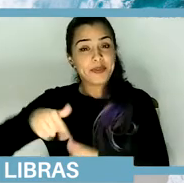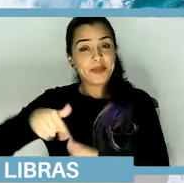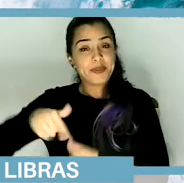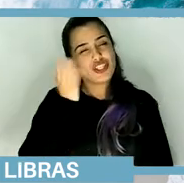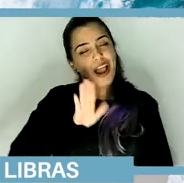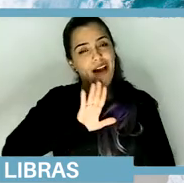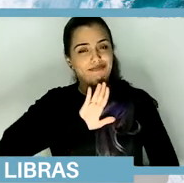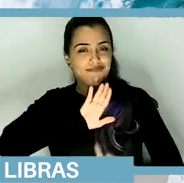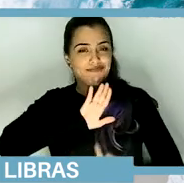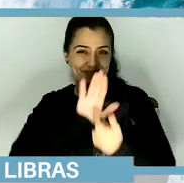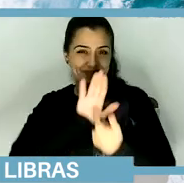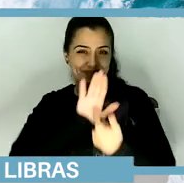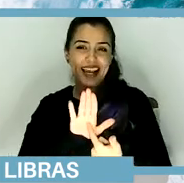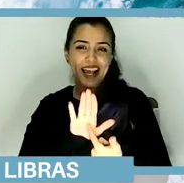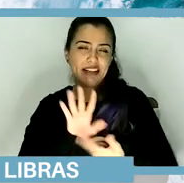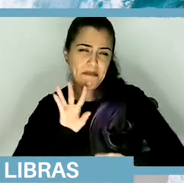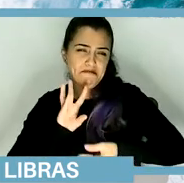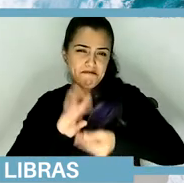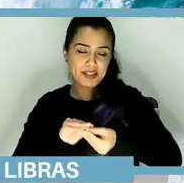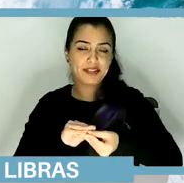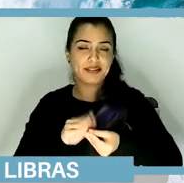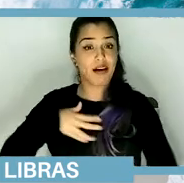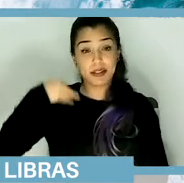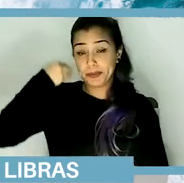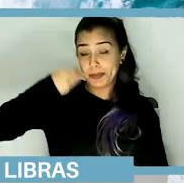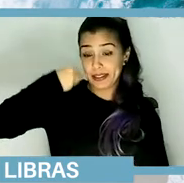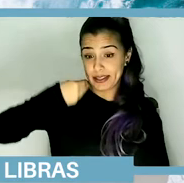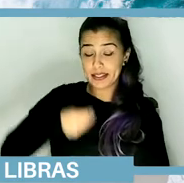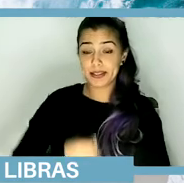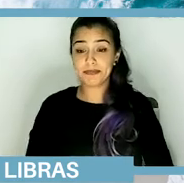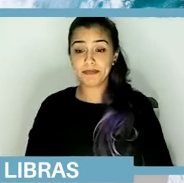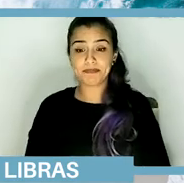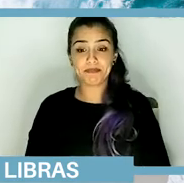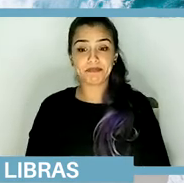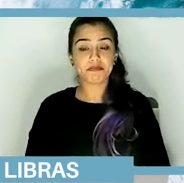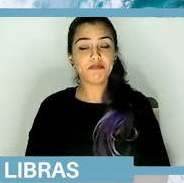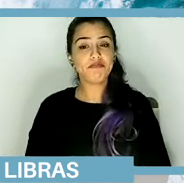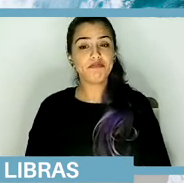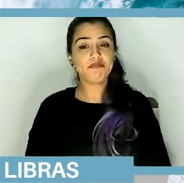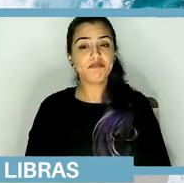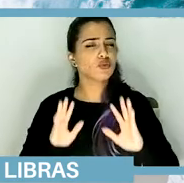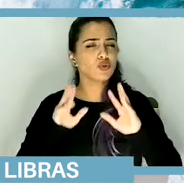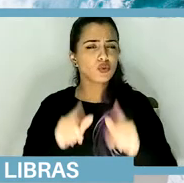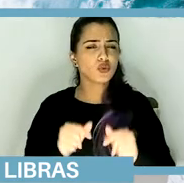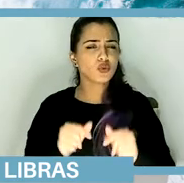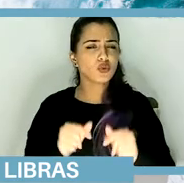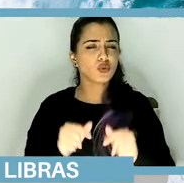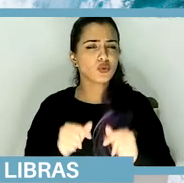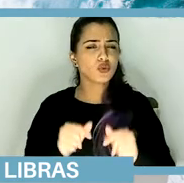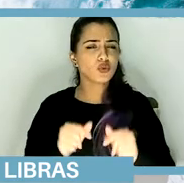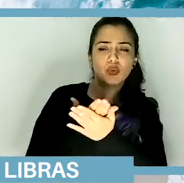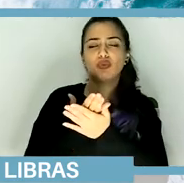né da minha biografia no meio disso né também desses meus estudos dessa parte acadêmica